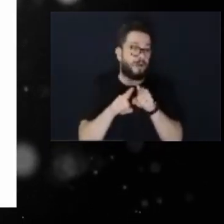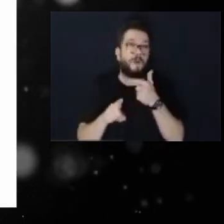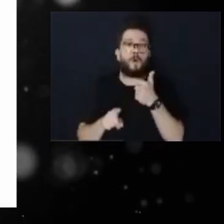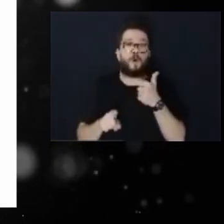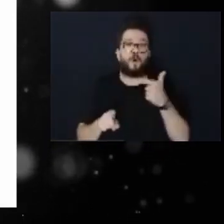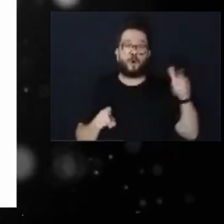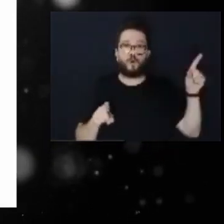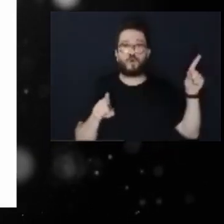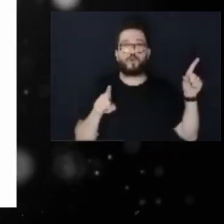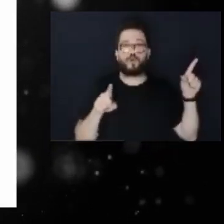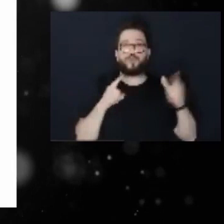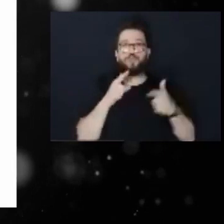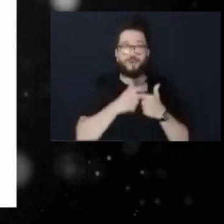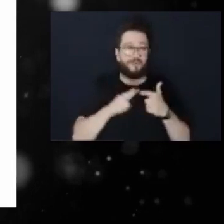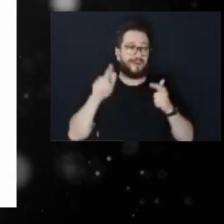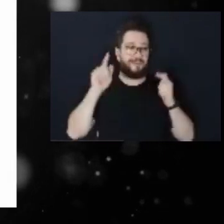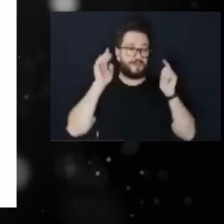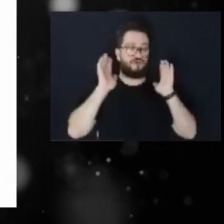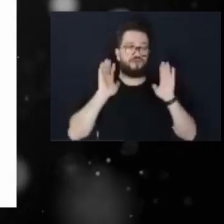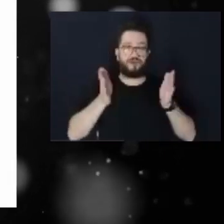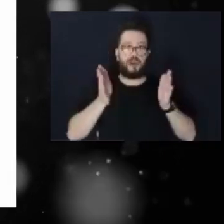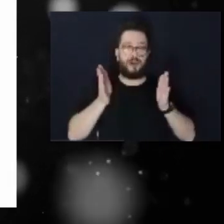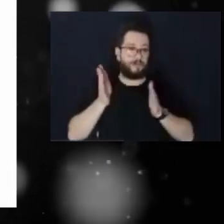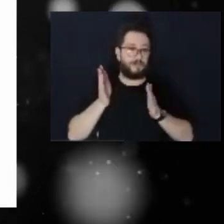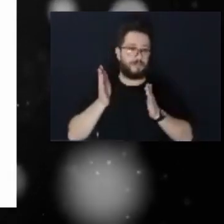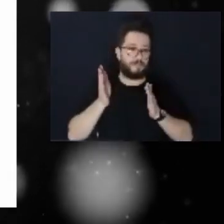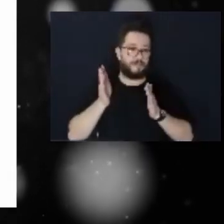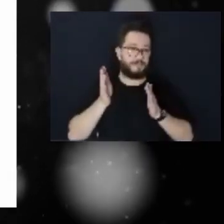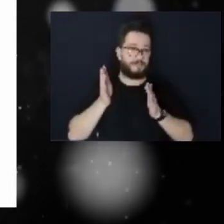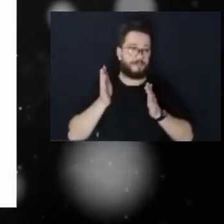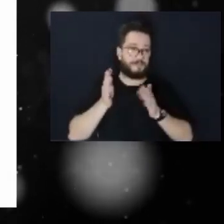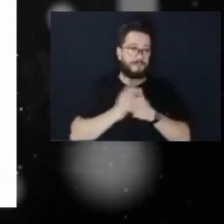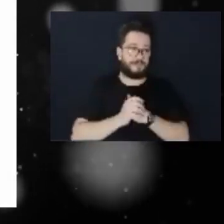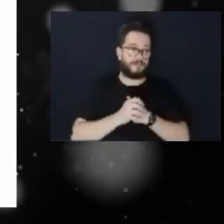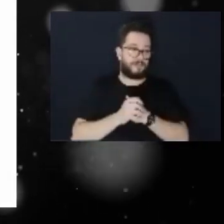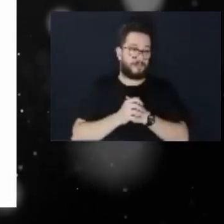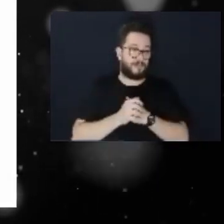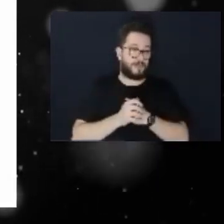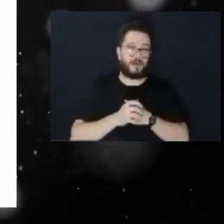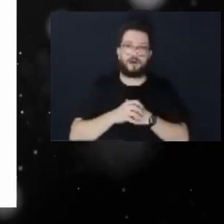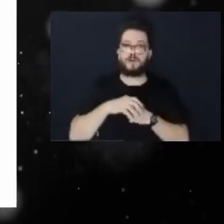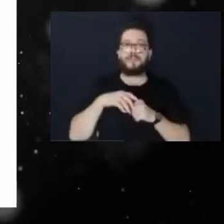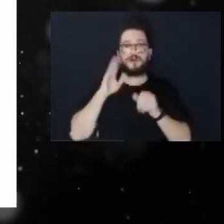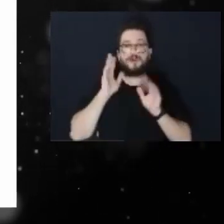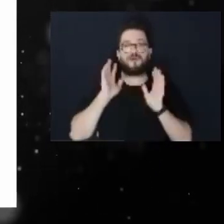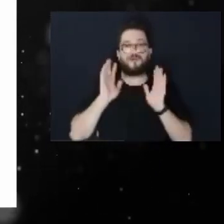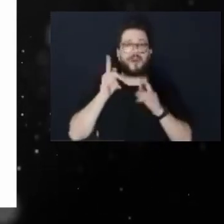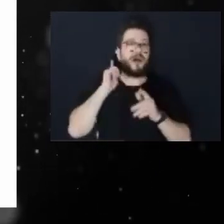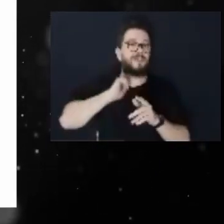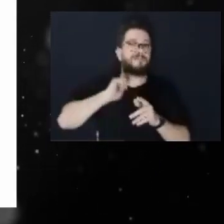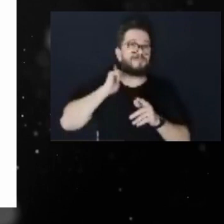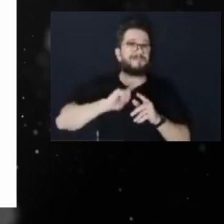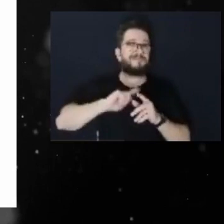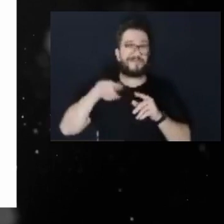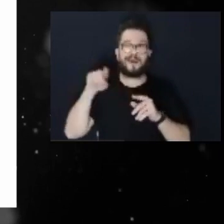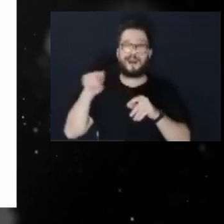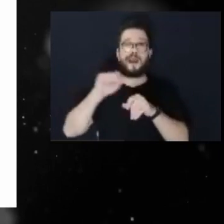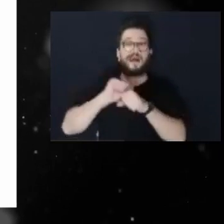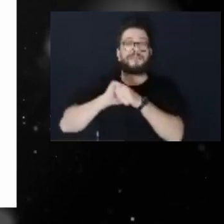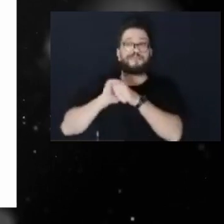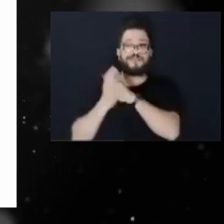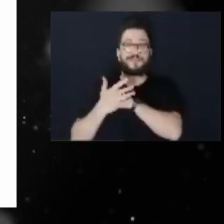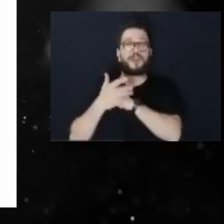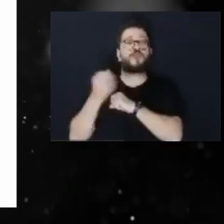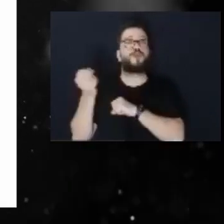outras variantes, como já surgiu uma em Sorocaba, no interior de São Paulo, e outra em Belo Horizonte. Então, isso já está acontecendo. Um relaxamento